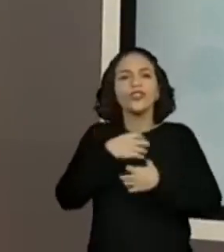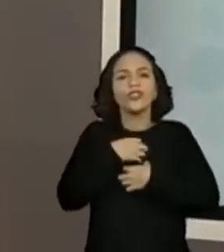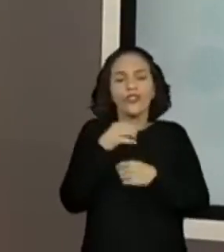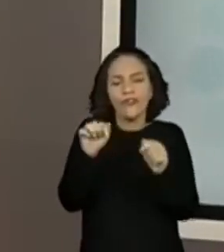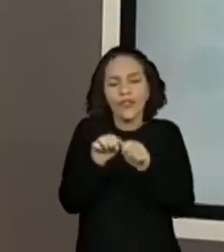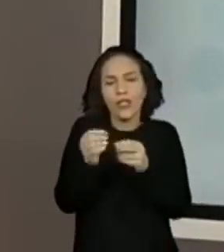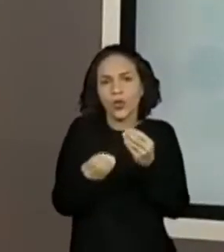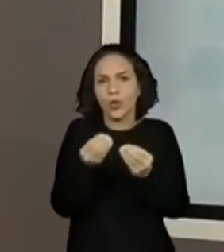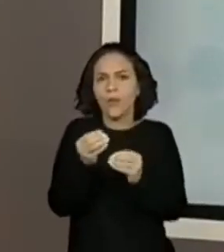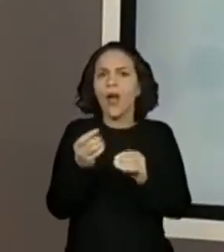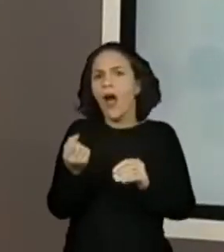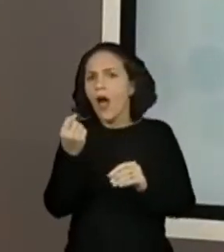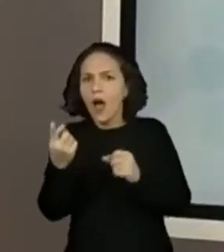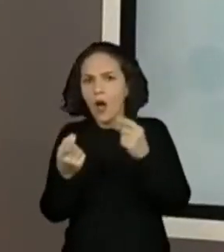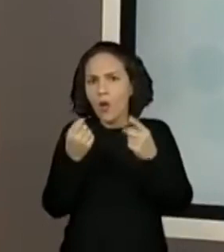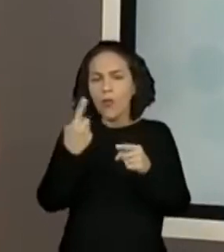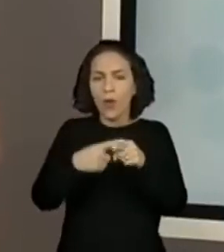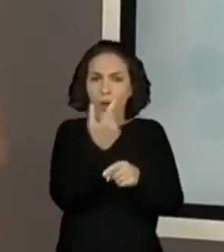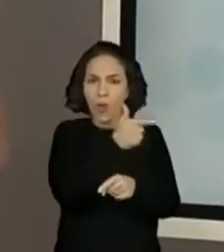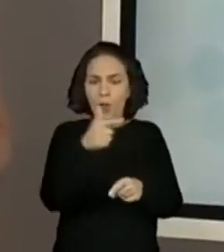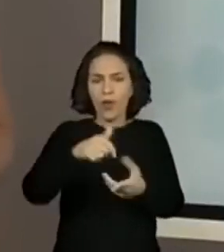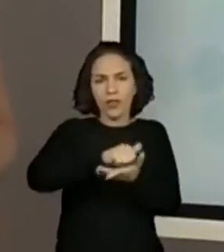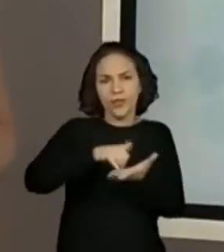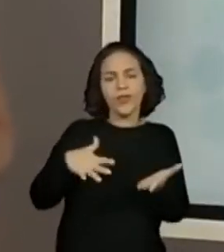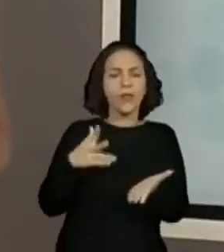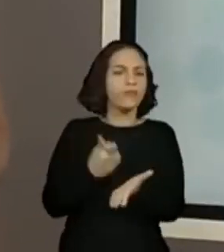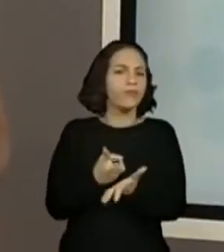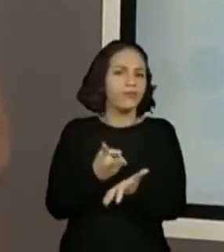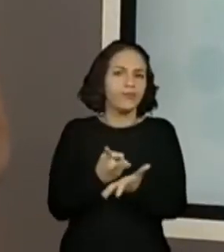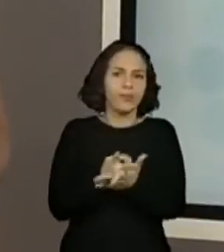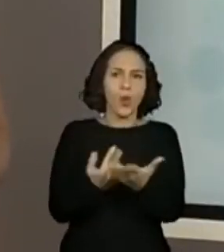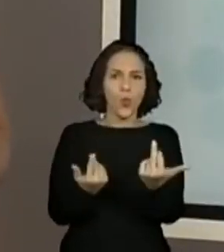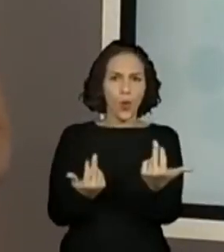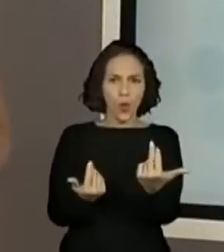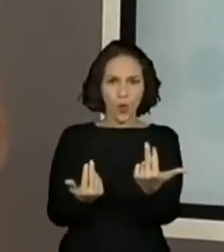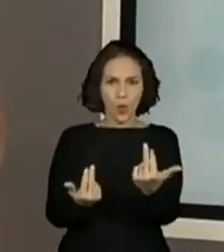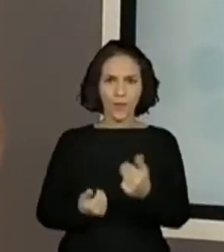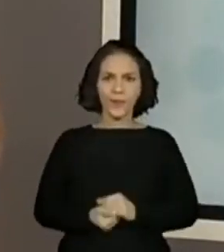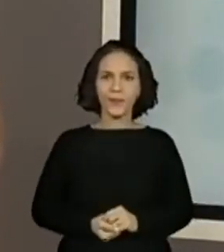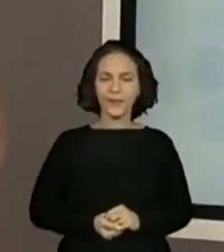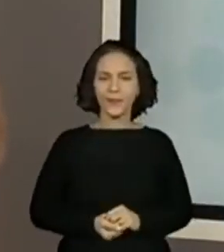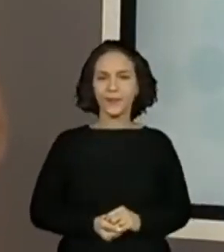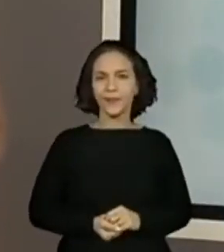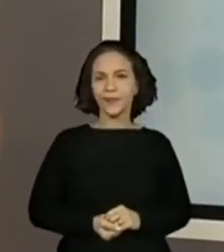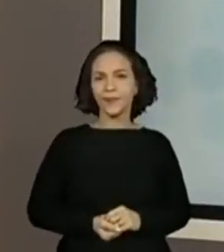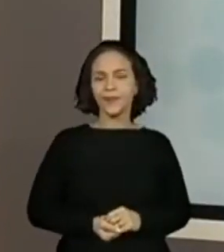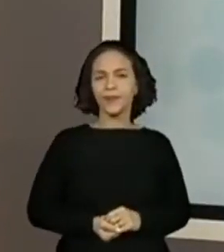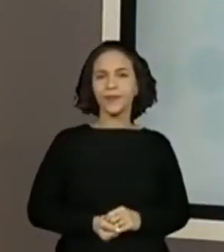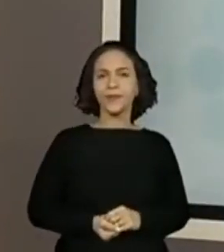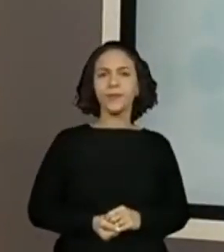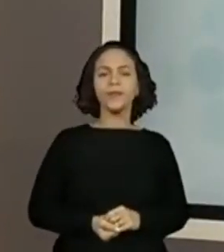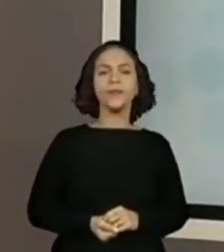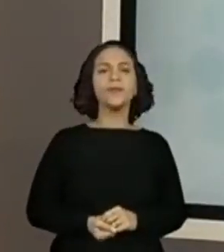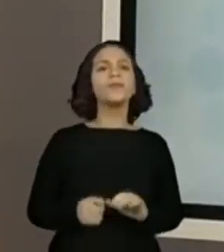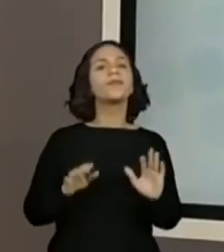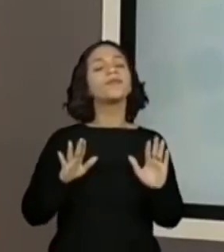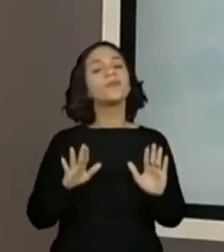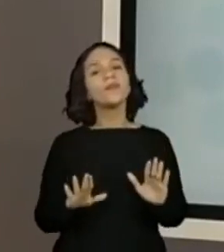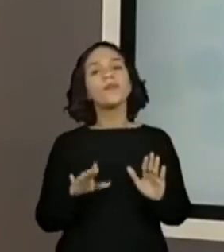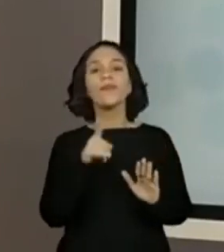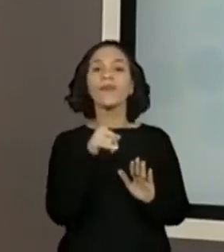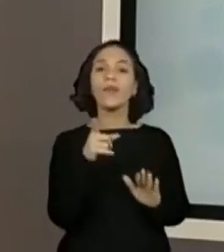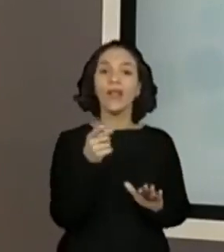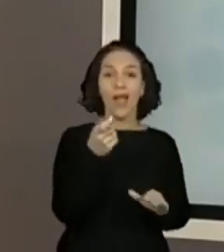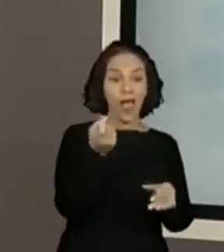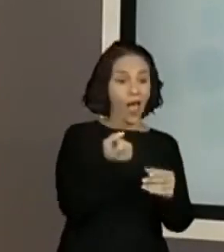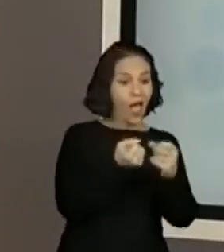fazer, em alguns casos, porque tem atividades que deu, permanecem. Que permaneceram da mesma forma. Então, para os alunos, tem